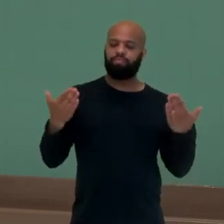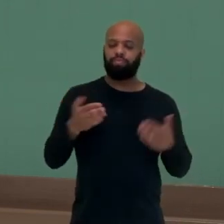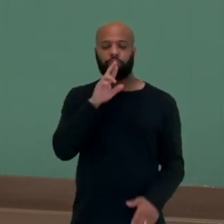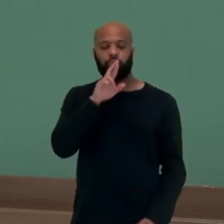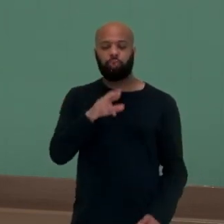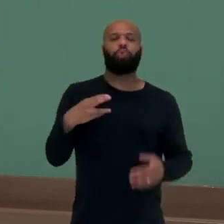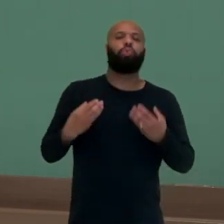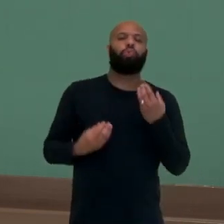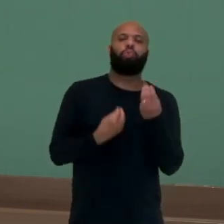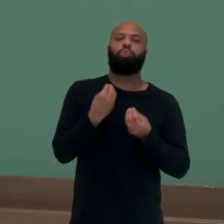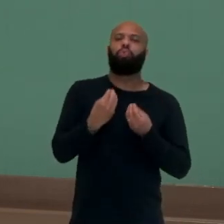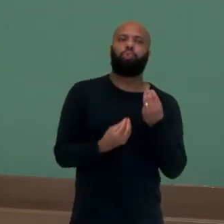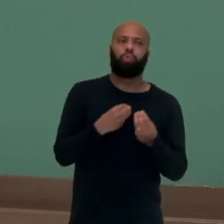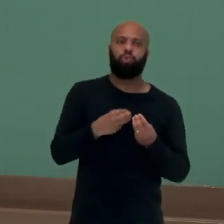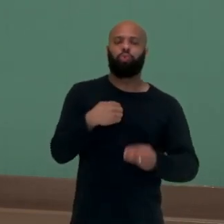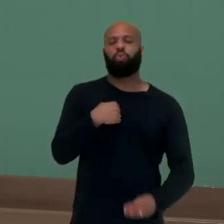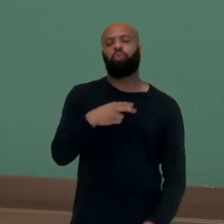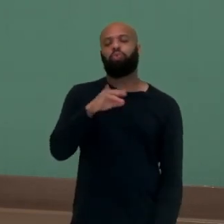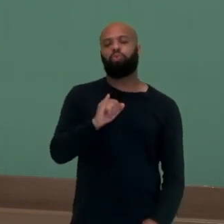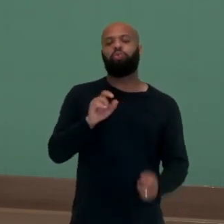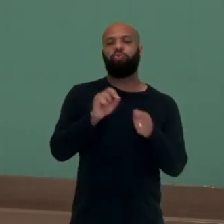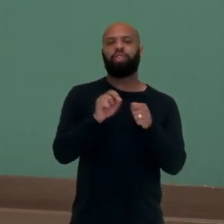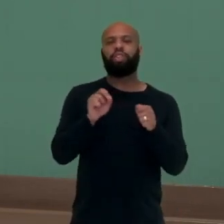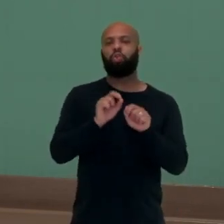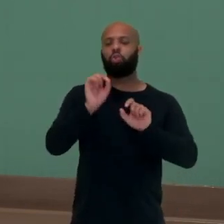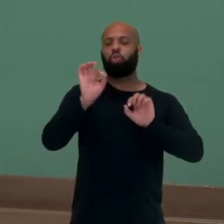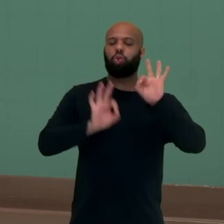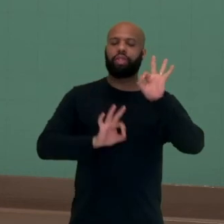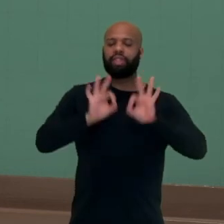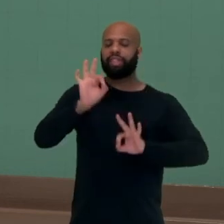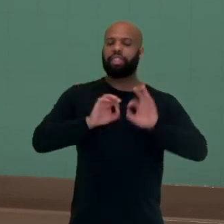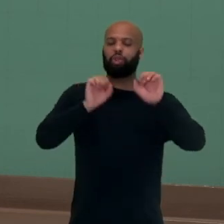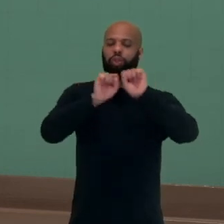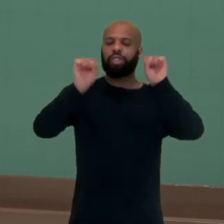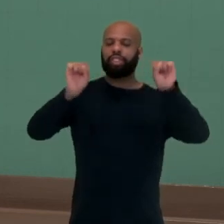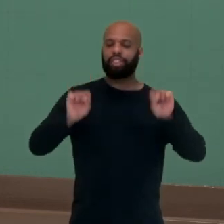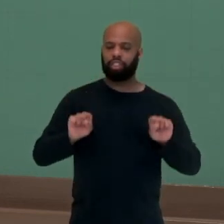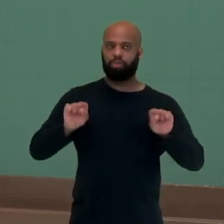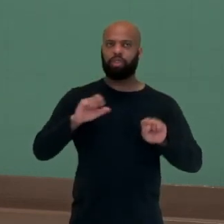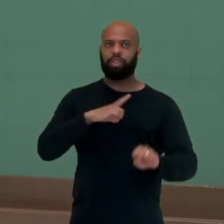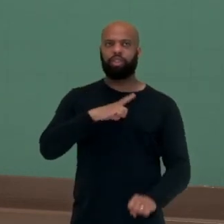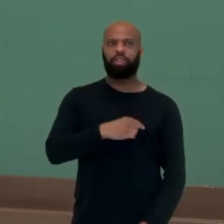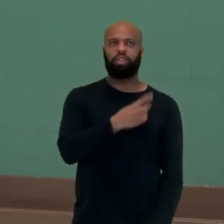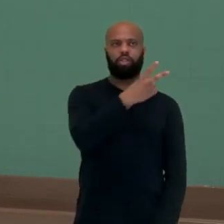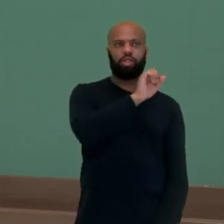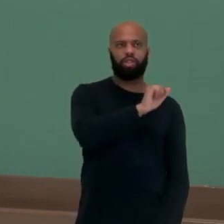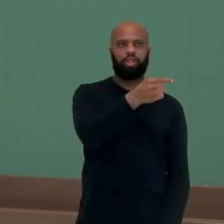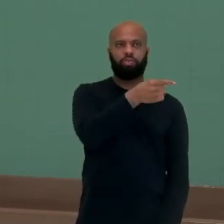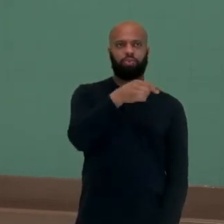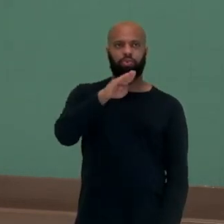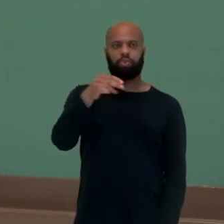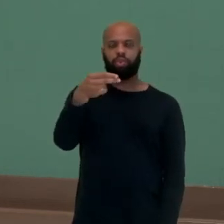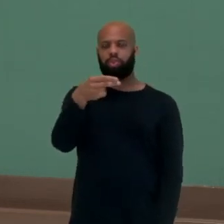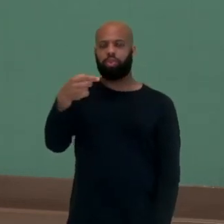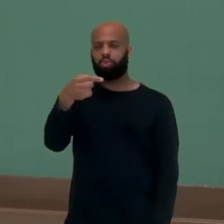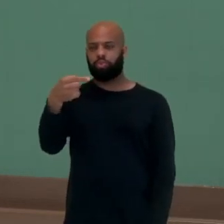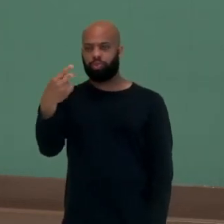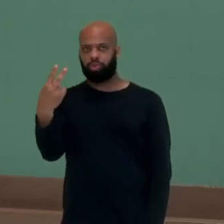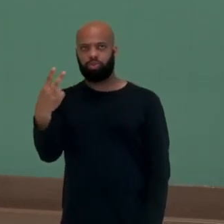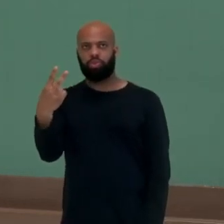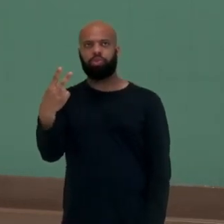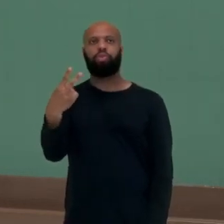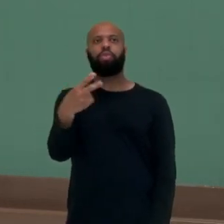tenho que usar? Um sisteminha linear. Ou seja, 2a menos b é igual a menos